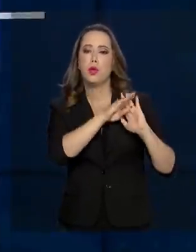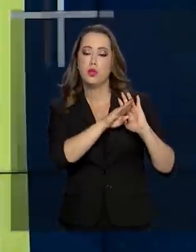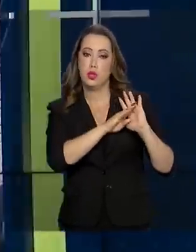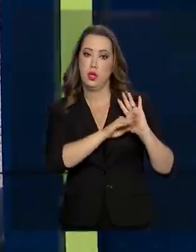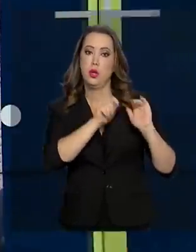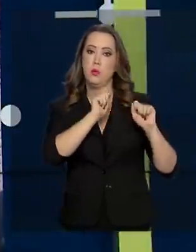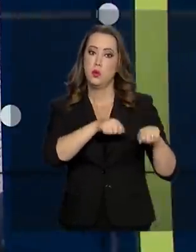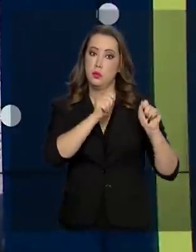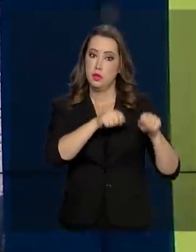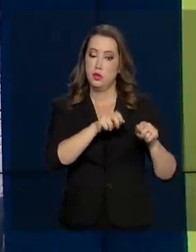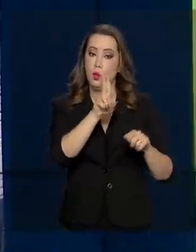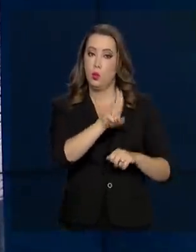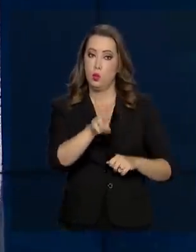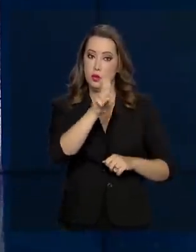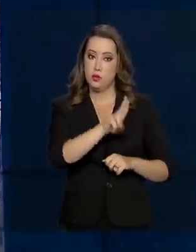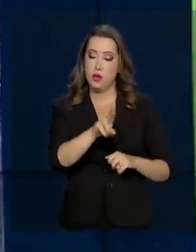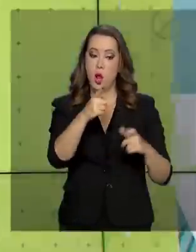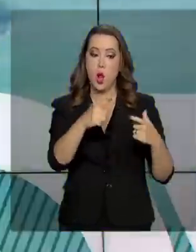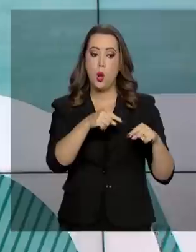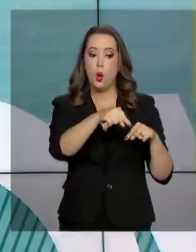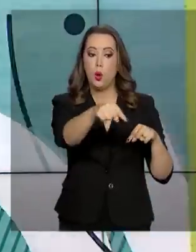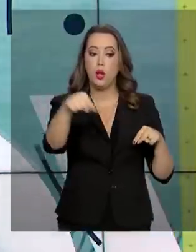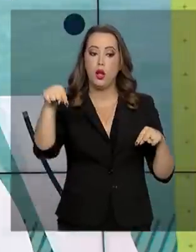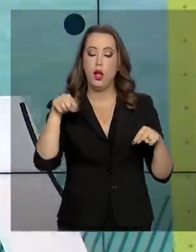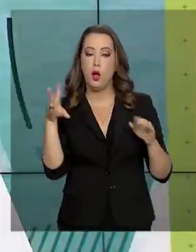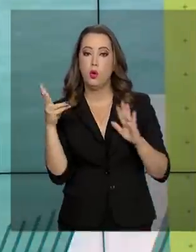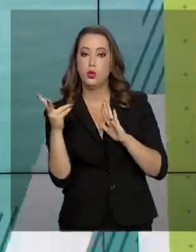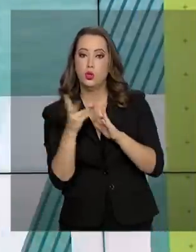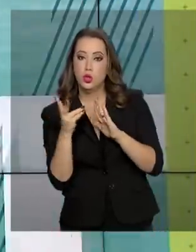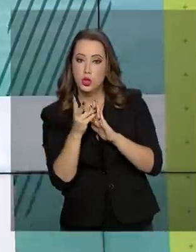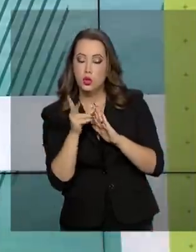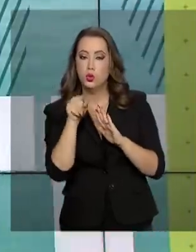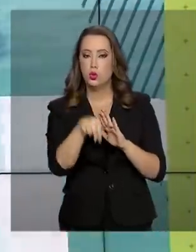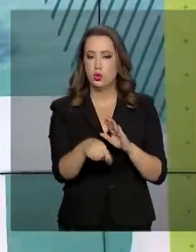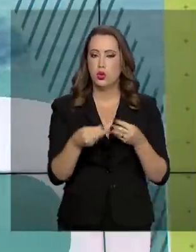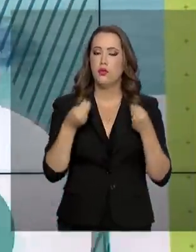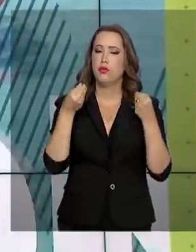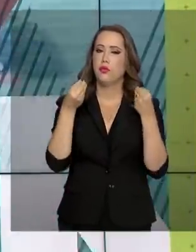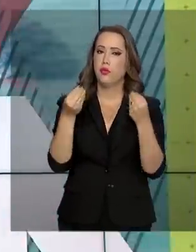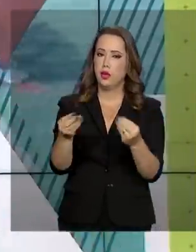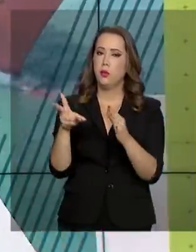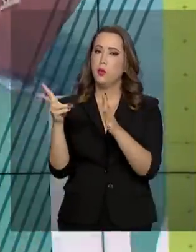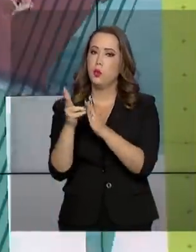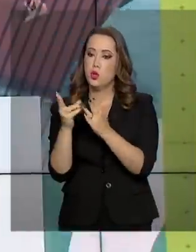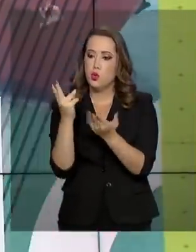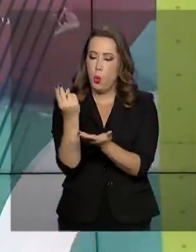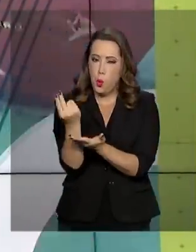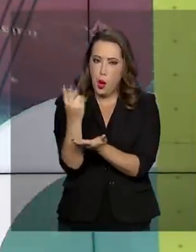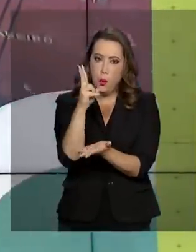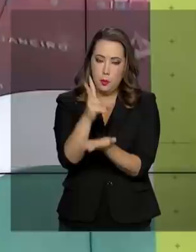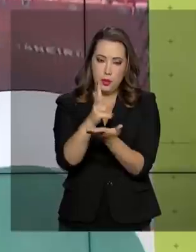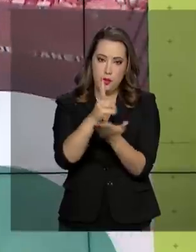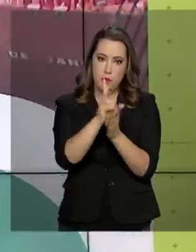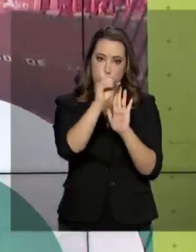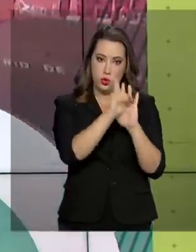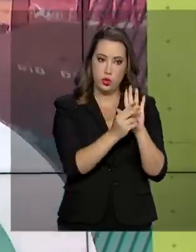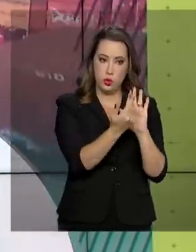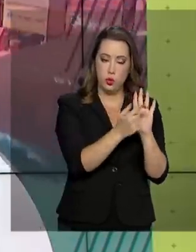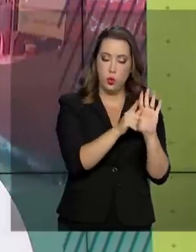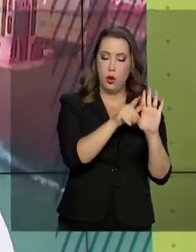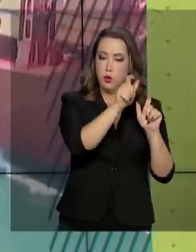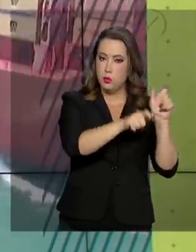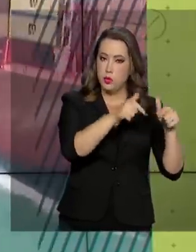econômica em terras demarcadas pretende reduzir conflitos no campo e dar aos indígenas os mesmos direitos que tem os